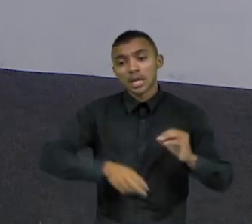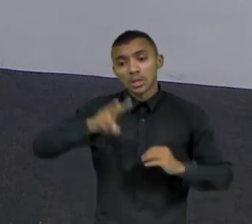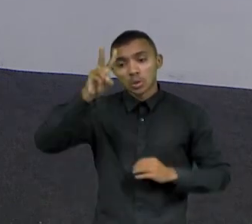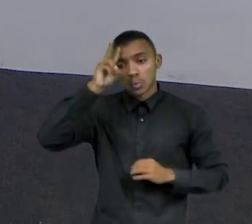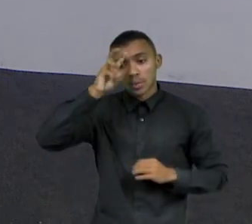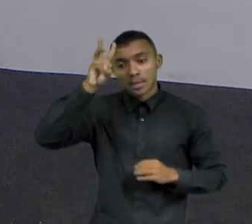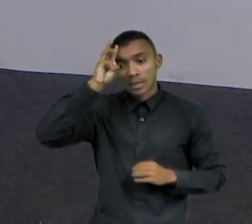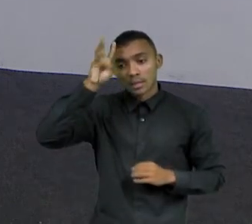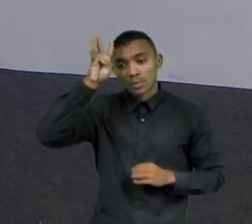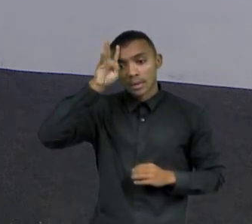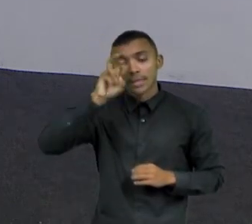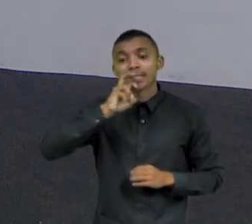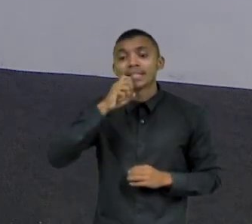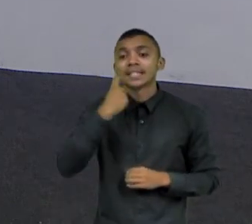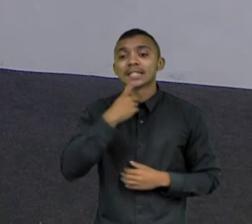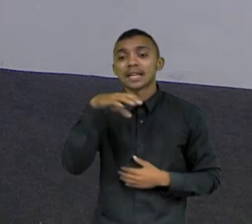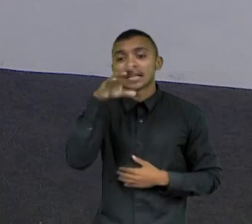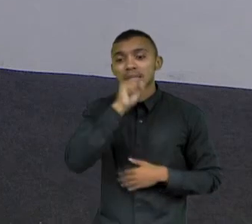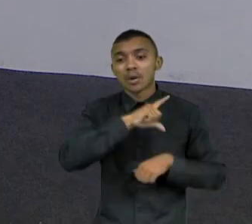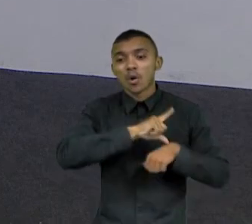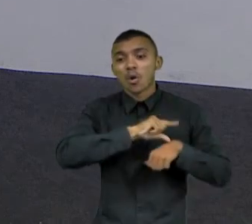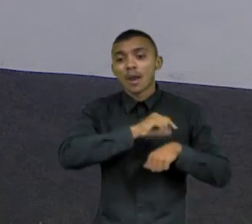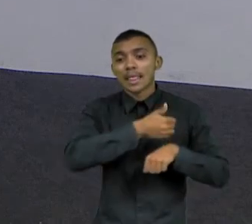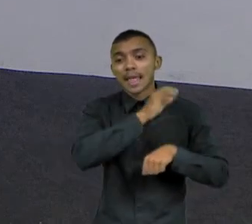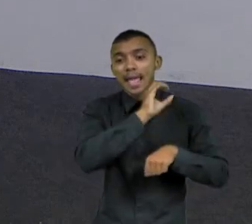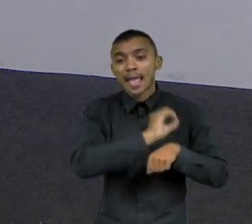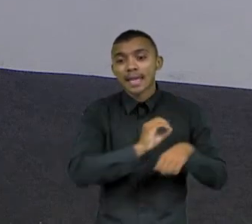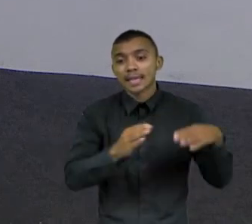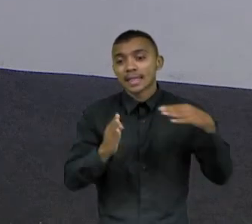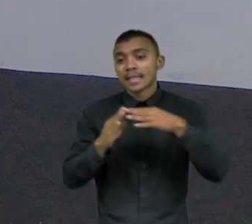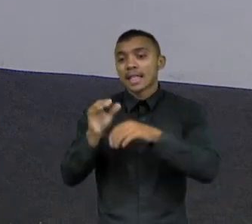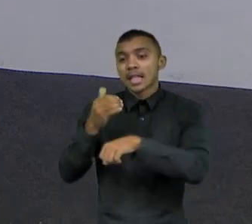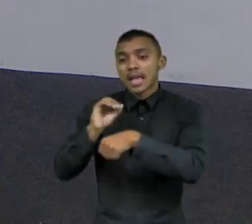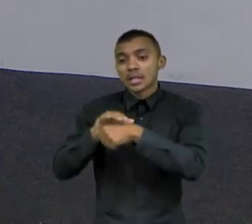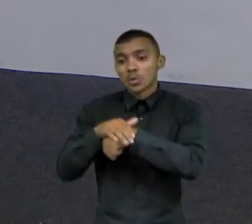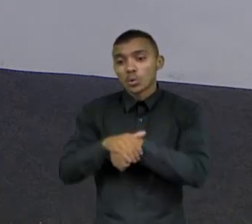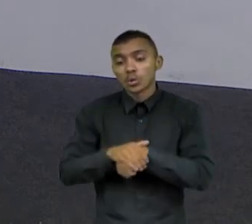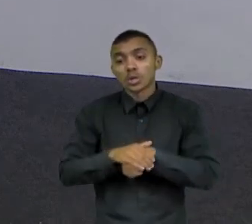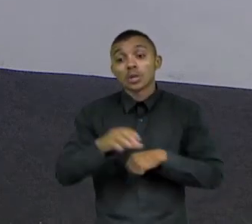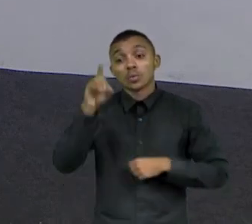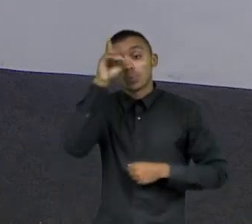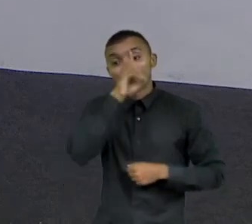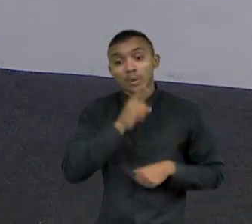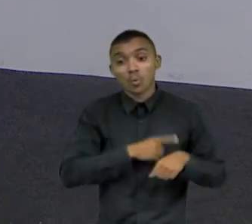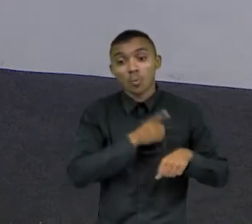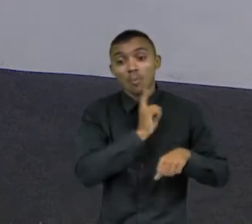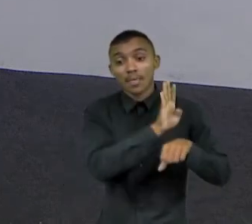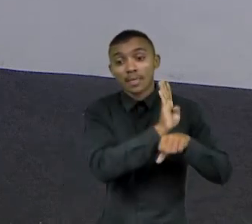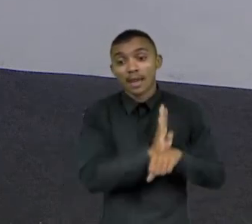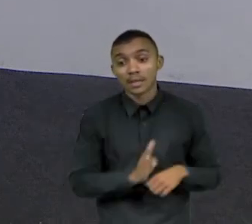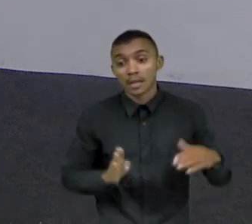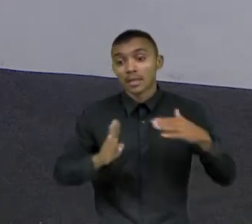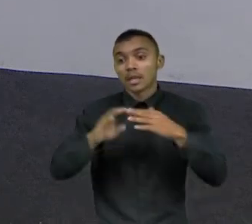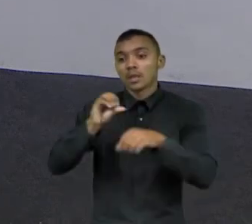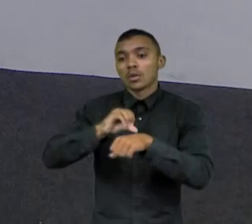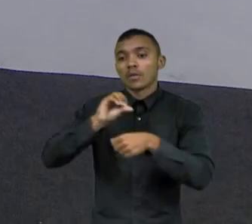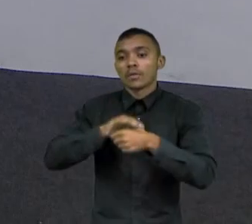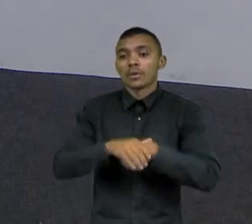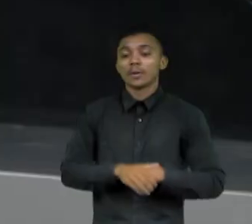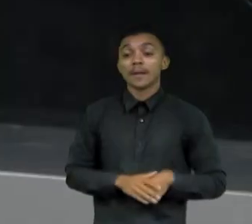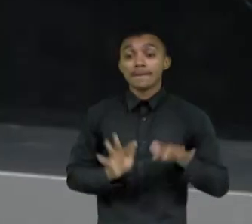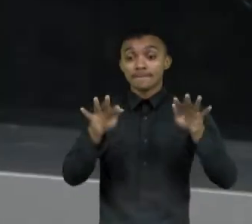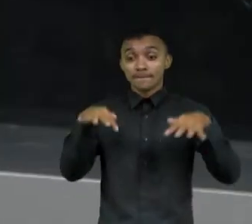sábado, das 10 da manhã às 10 da noite, e aos domingos, de 1 da tarde às 9 da noite.